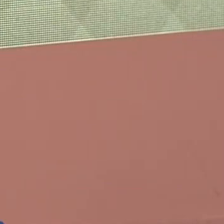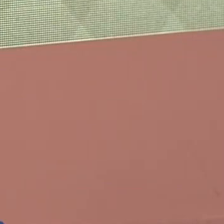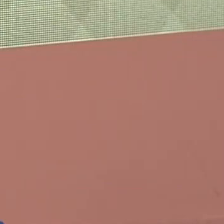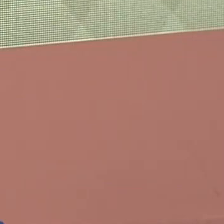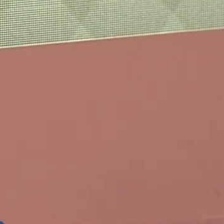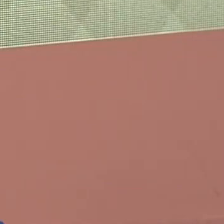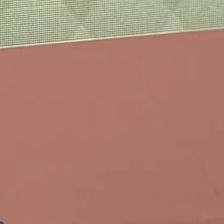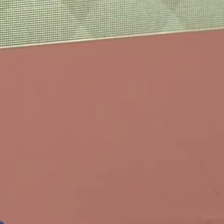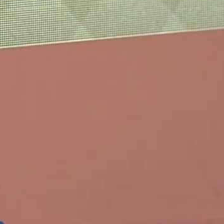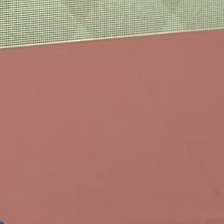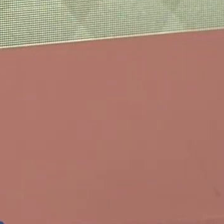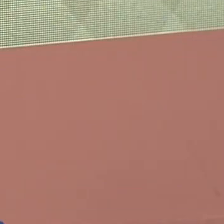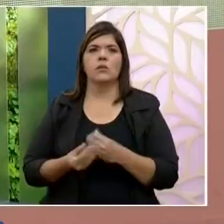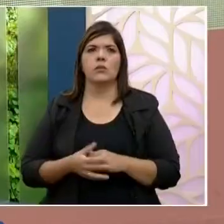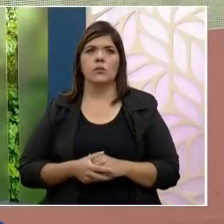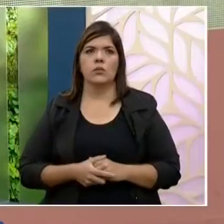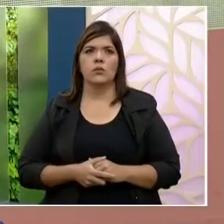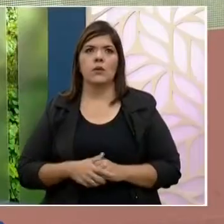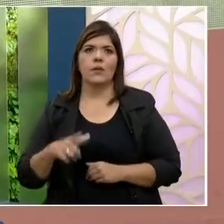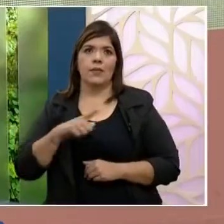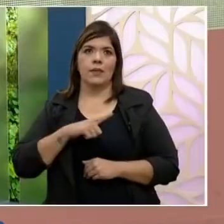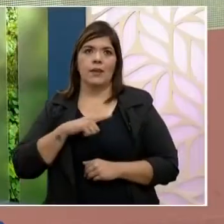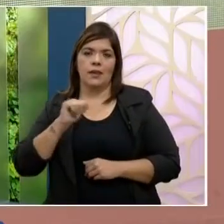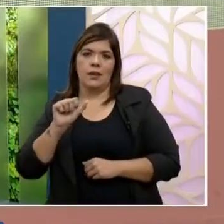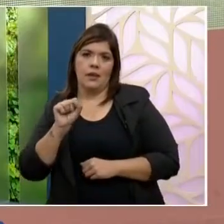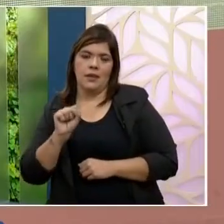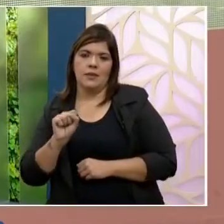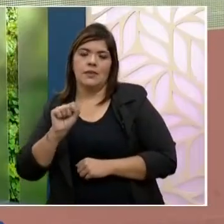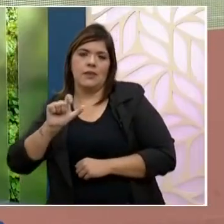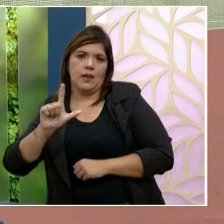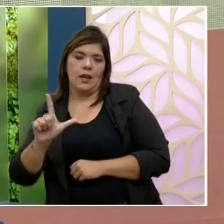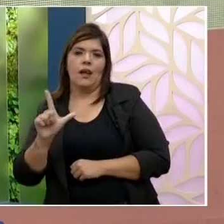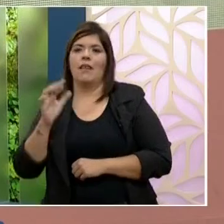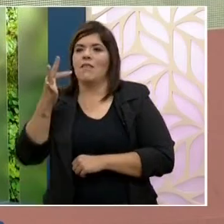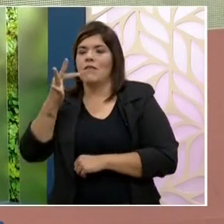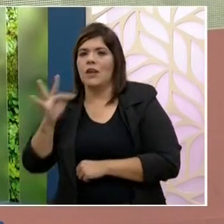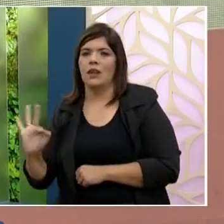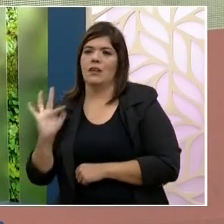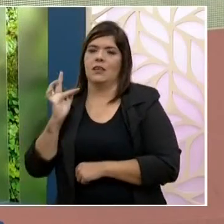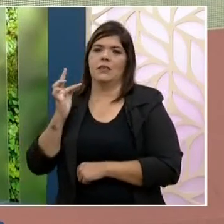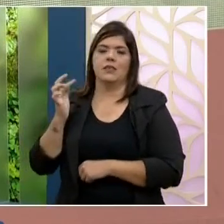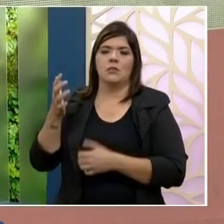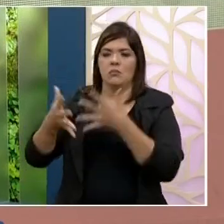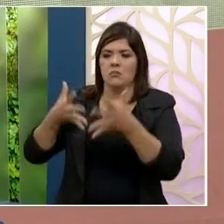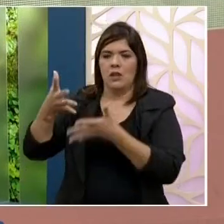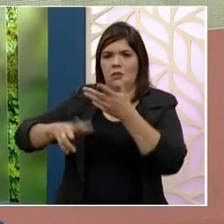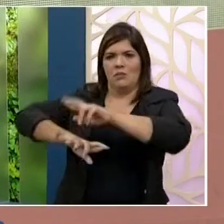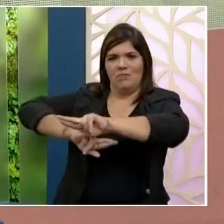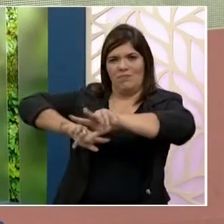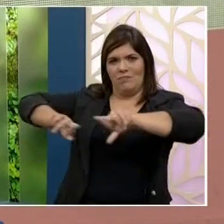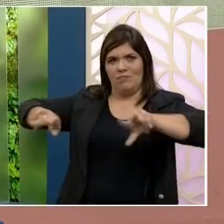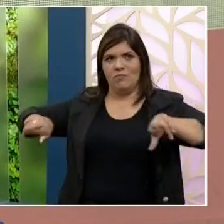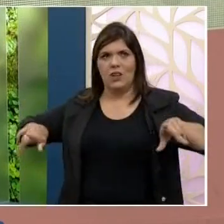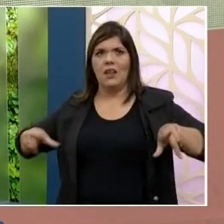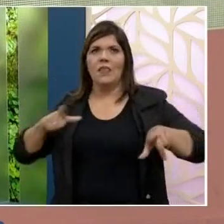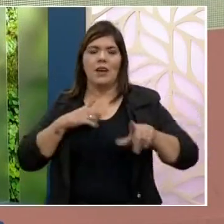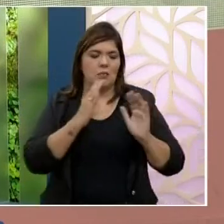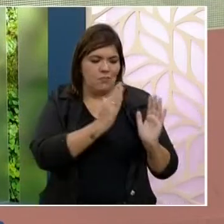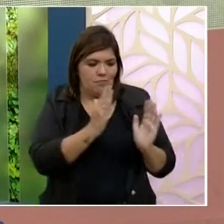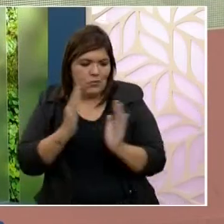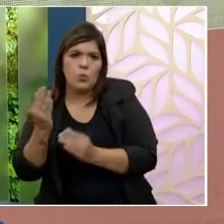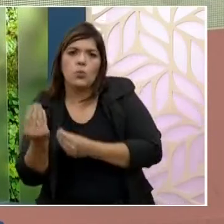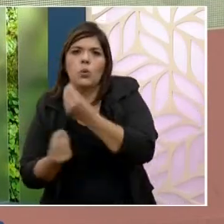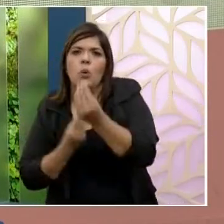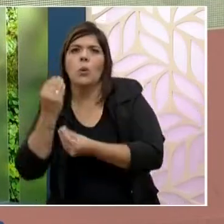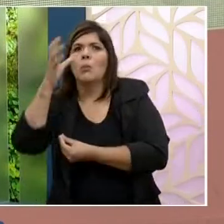tem, por exemplo, Libras, né? Nos Estados Sim. Unidos, na França. Chegou Sim. a ver alguma, sei lá, sequência disso? Aprendeu